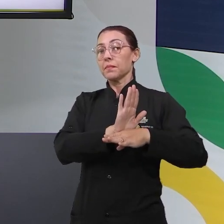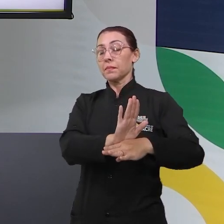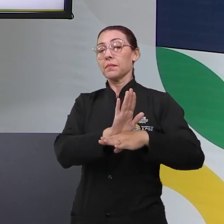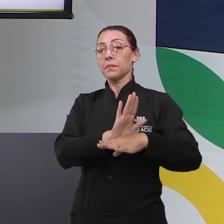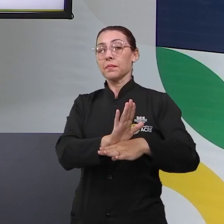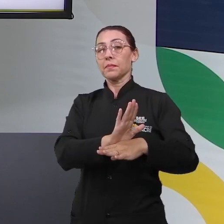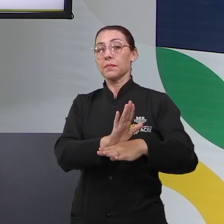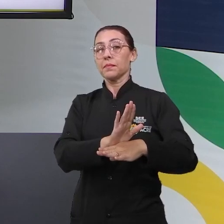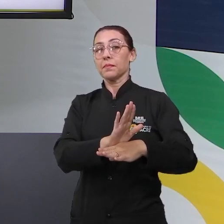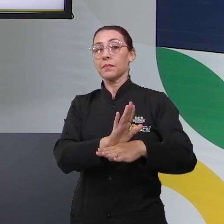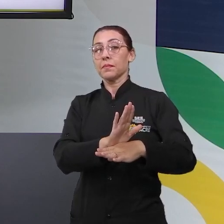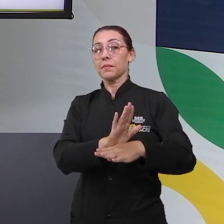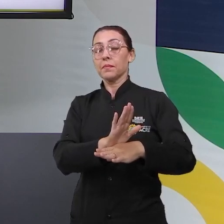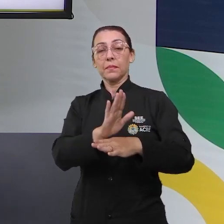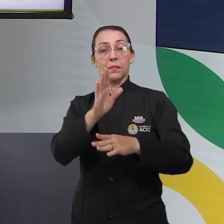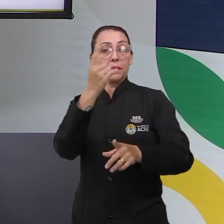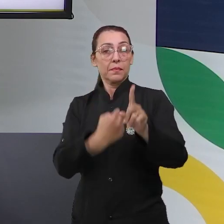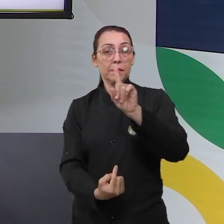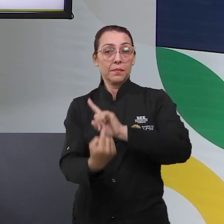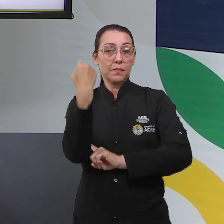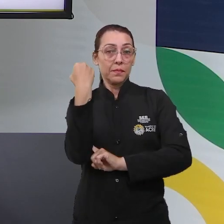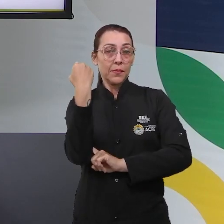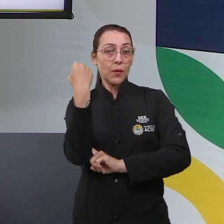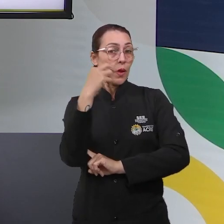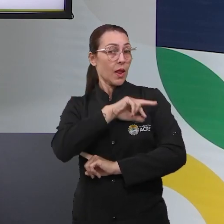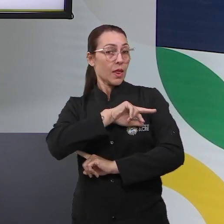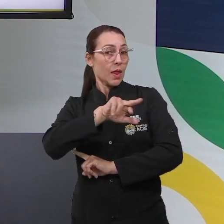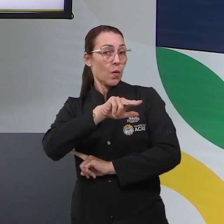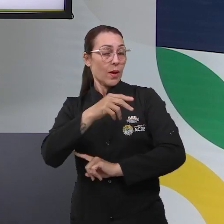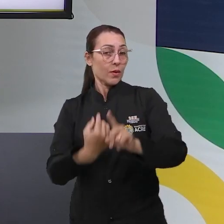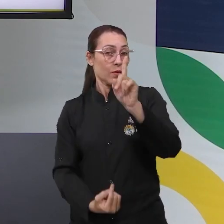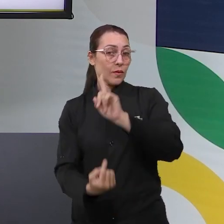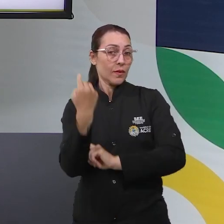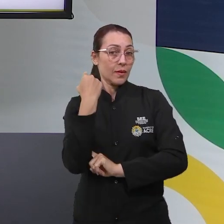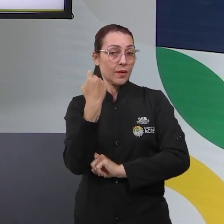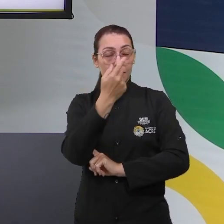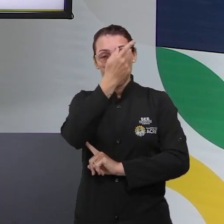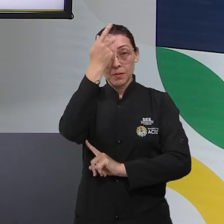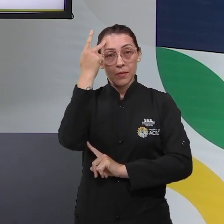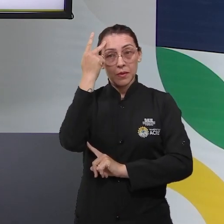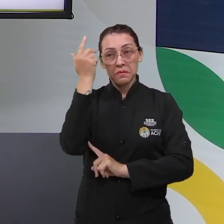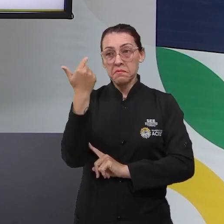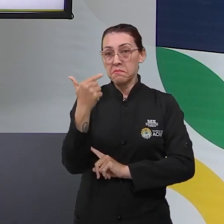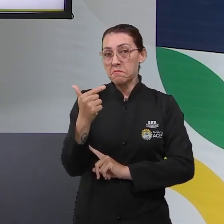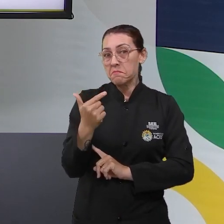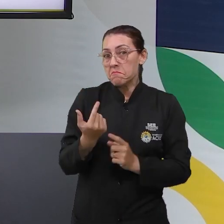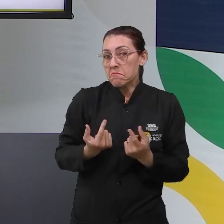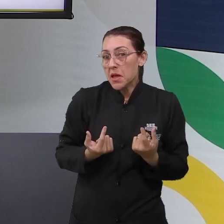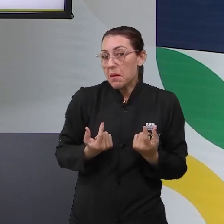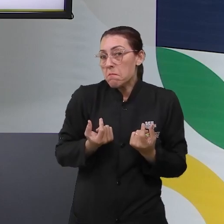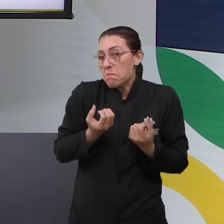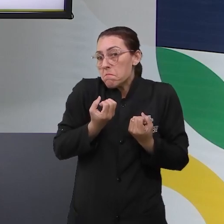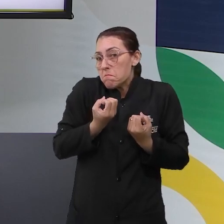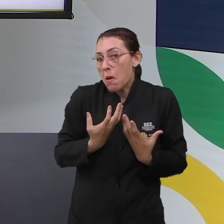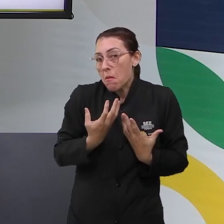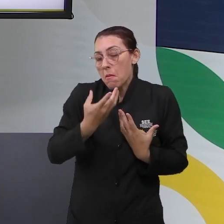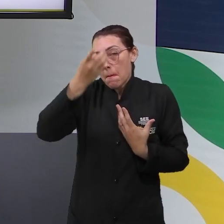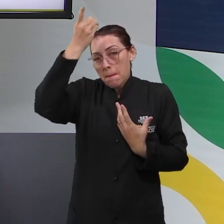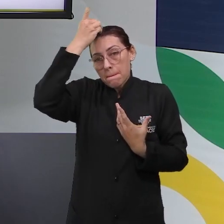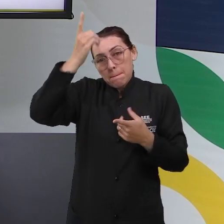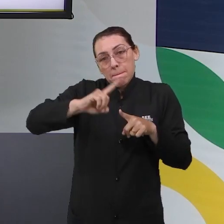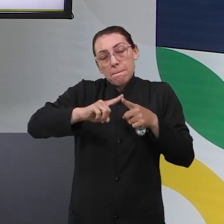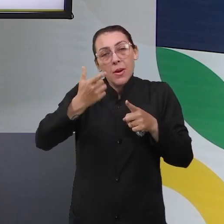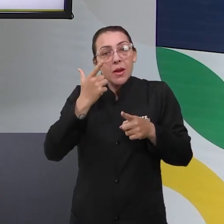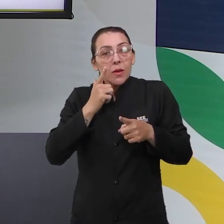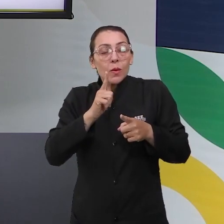questão entre o sucesso e o que não é sucesso. Das vezes a pessoa assim, não tem nem grande talento, mas ela conseguiu